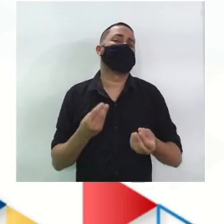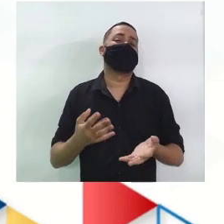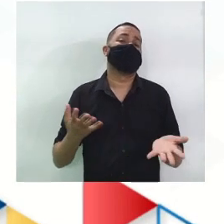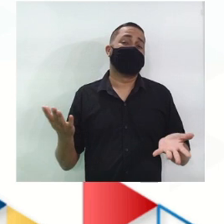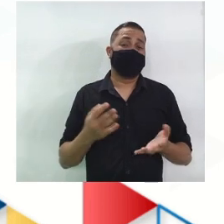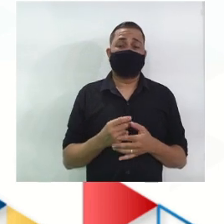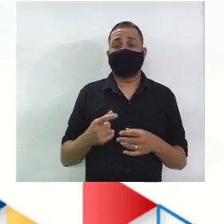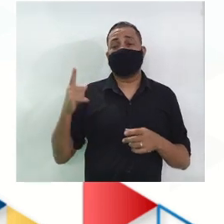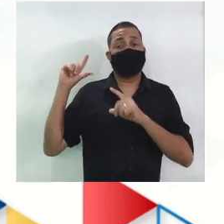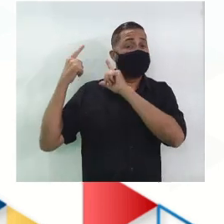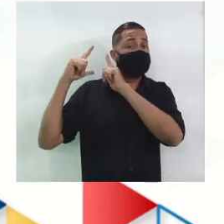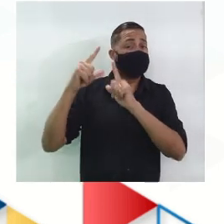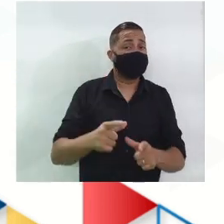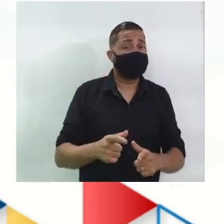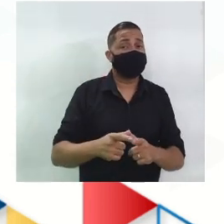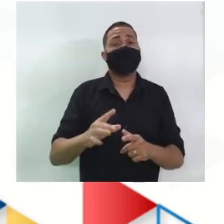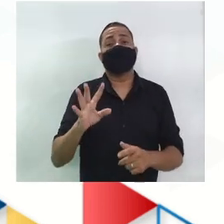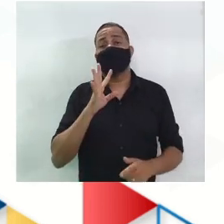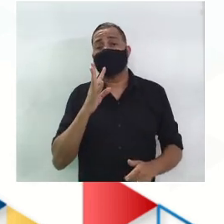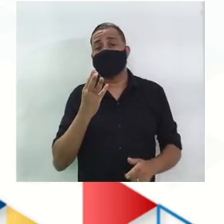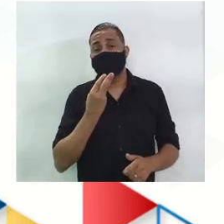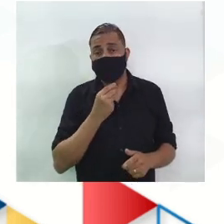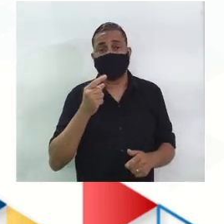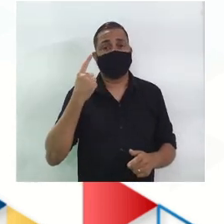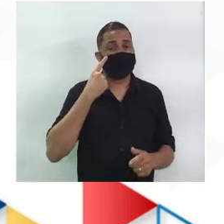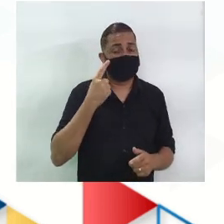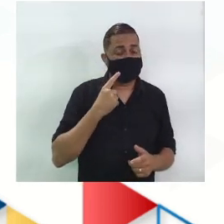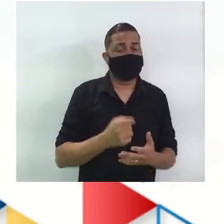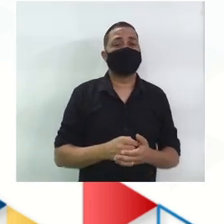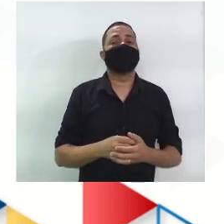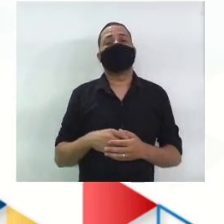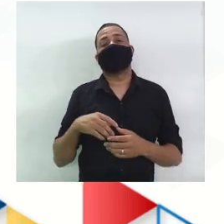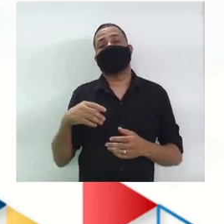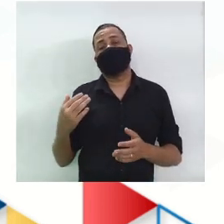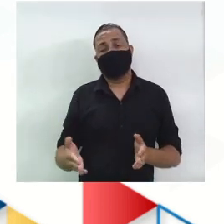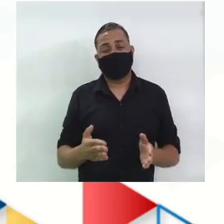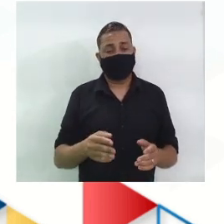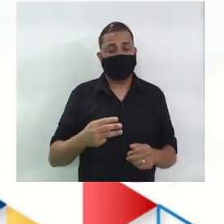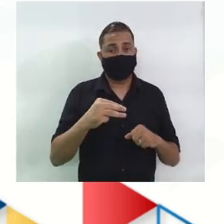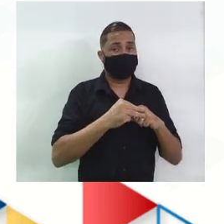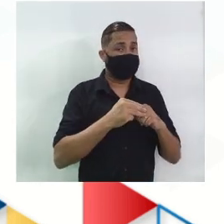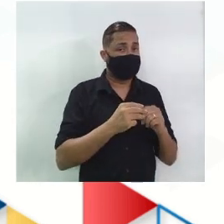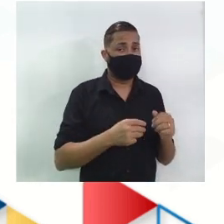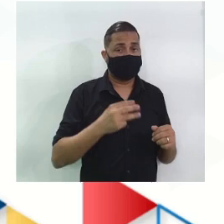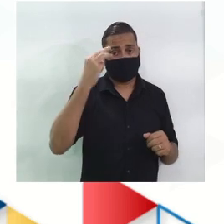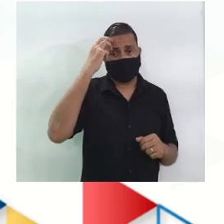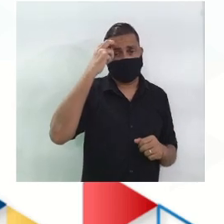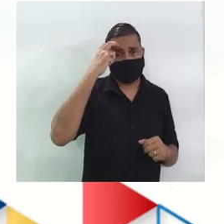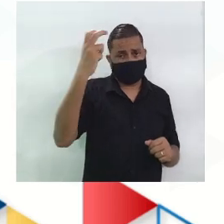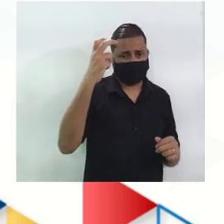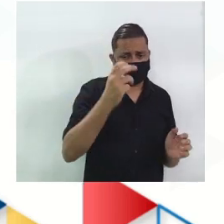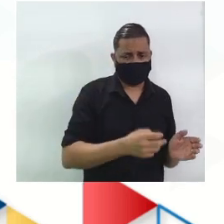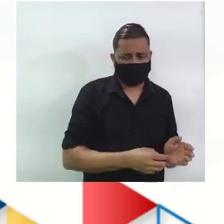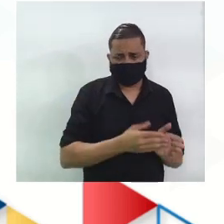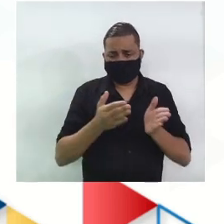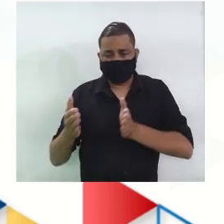tradição onde o conhecimento, prestem bem atenção, é passado de mestre para discípulo.